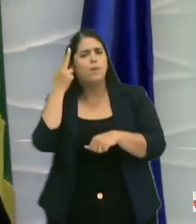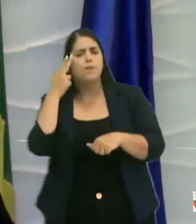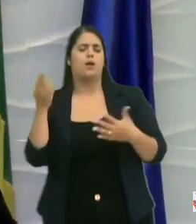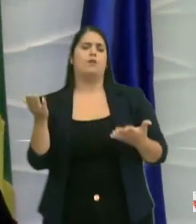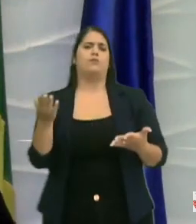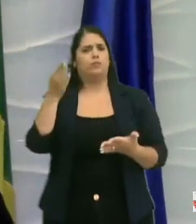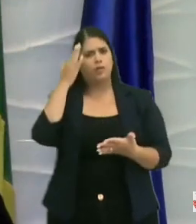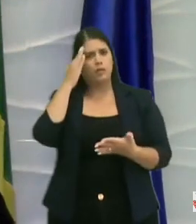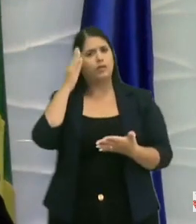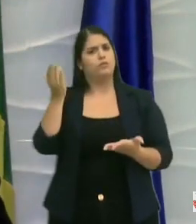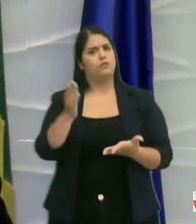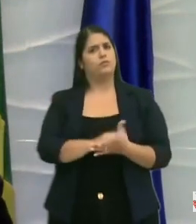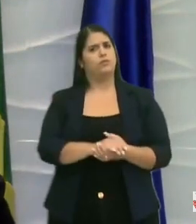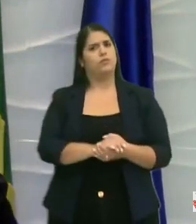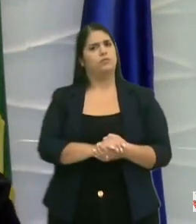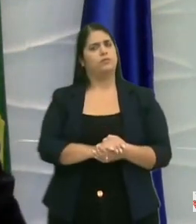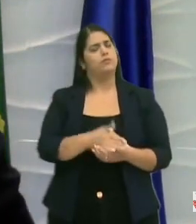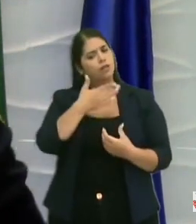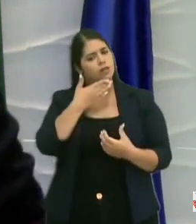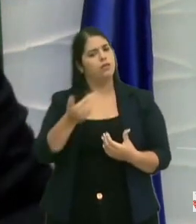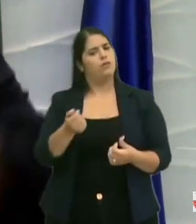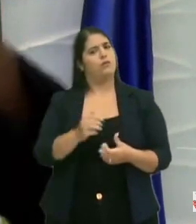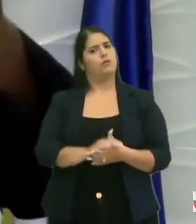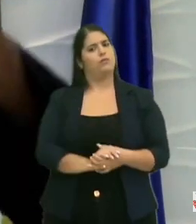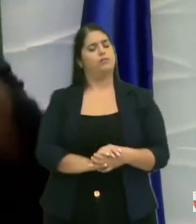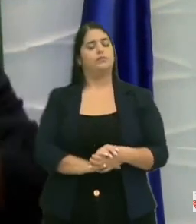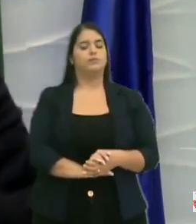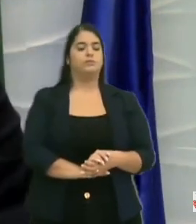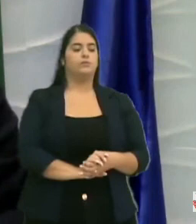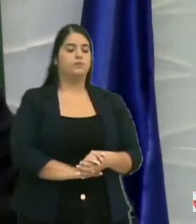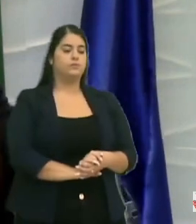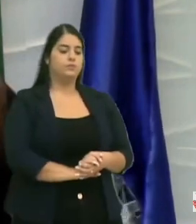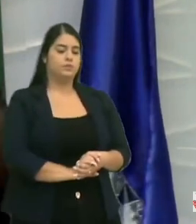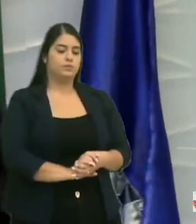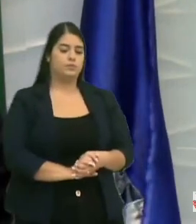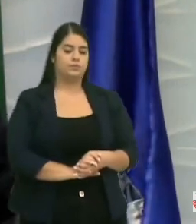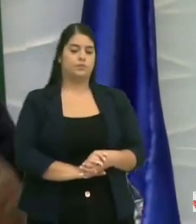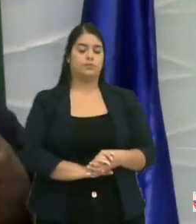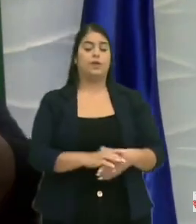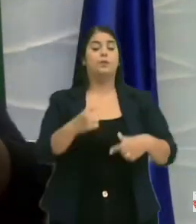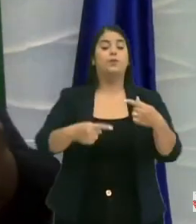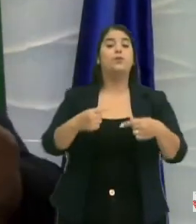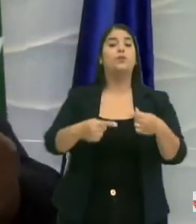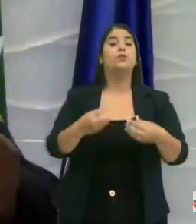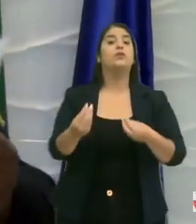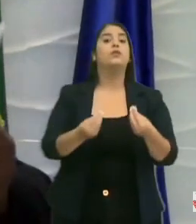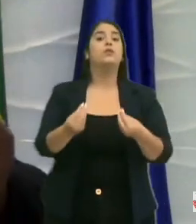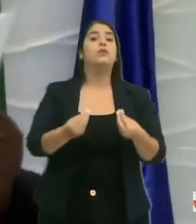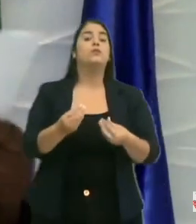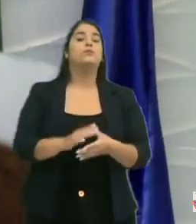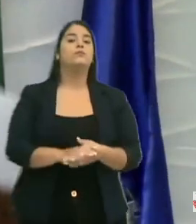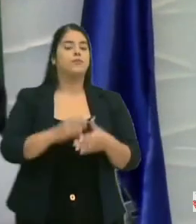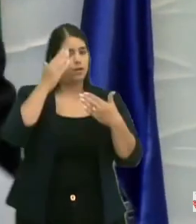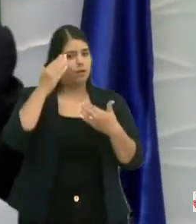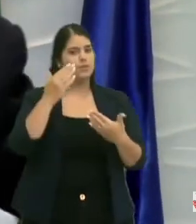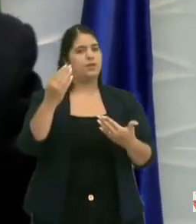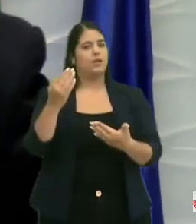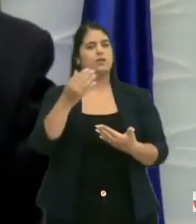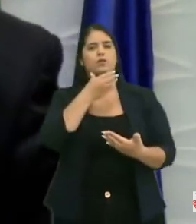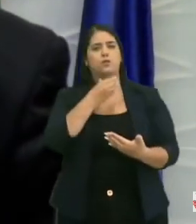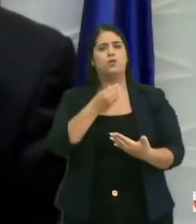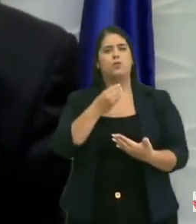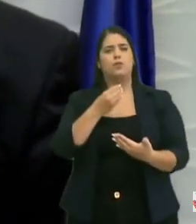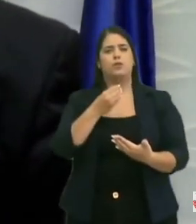Entendeu? Eu acho que é dessa forma. Veja como é que se faz política. Quero agradecer aqui o rapaz da Ação Social.